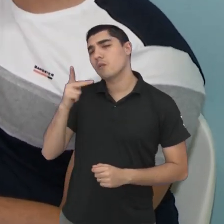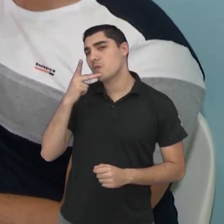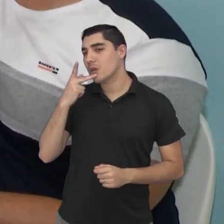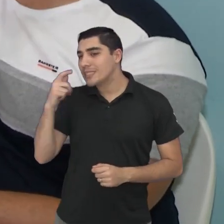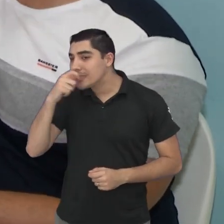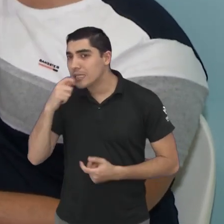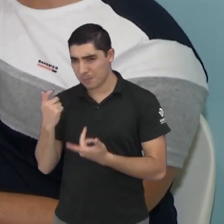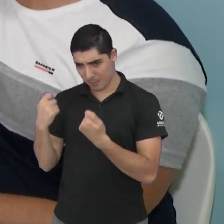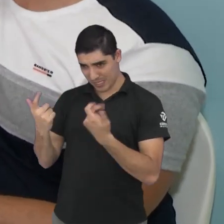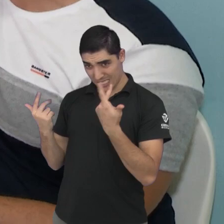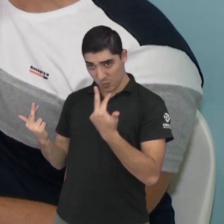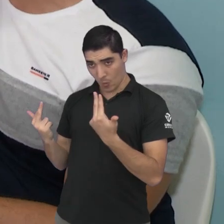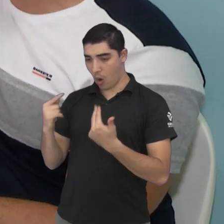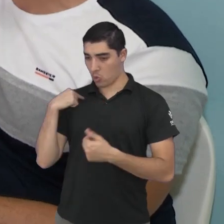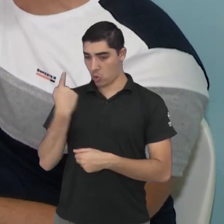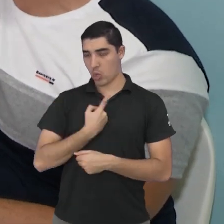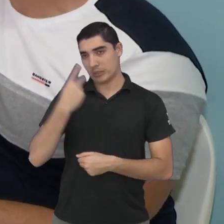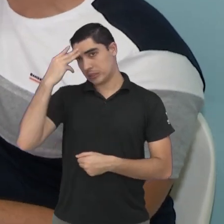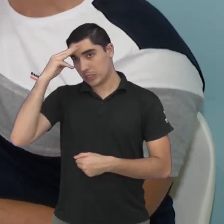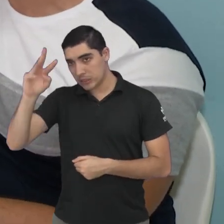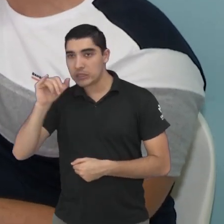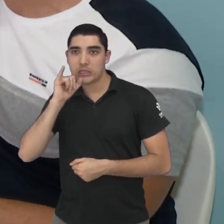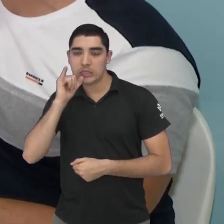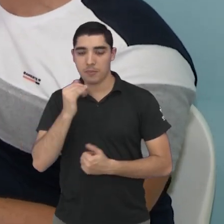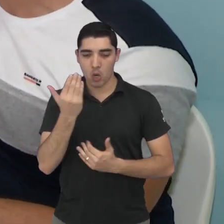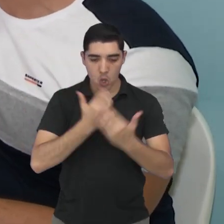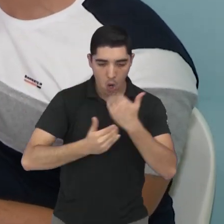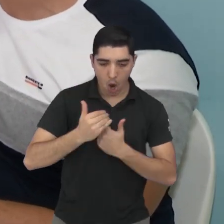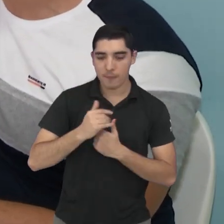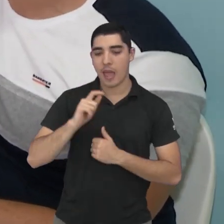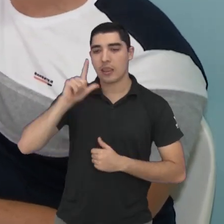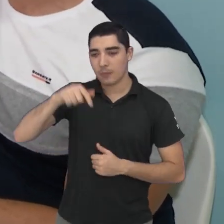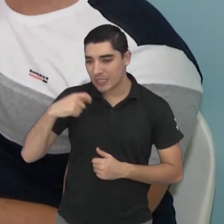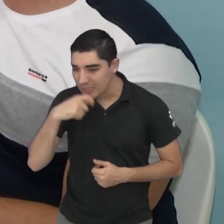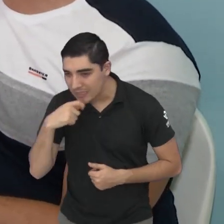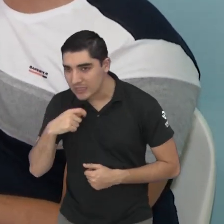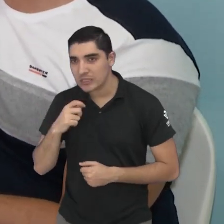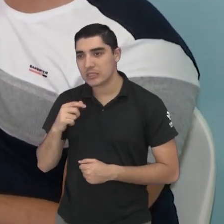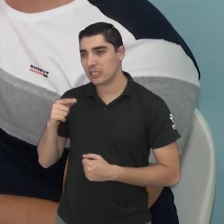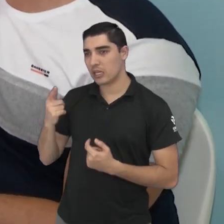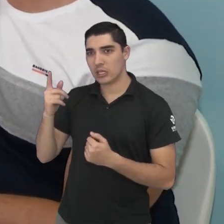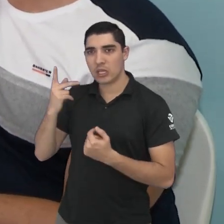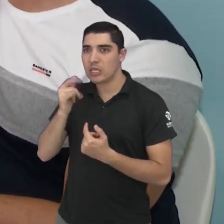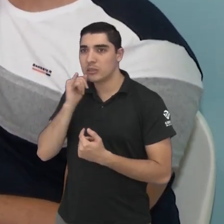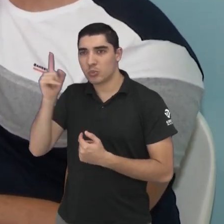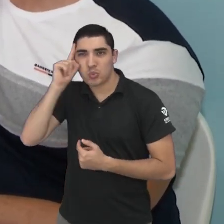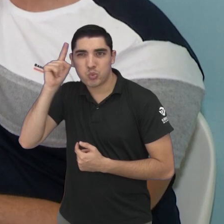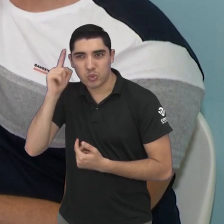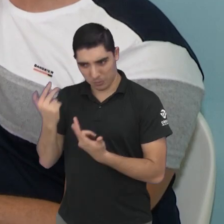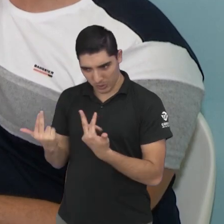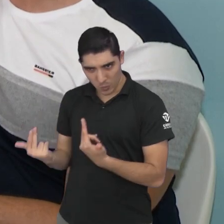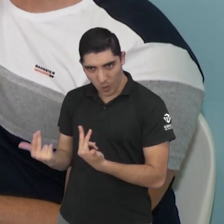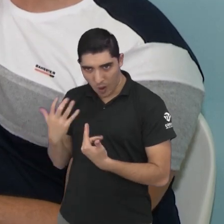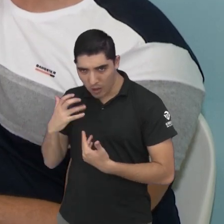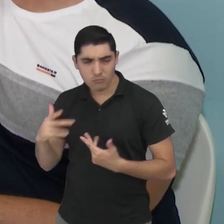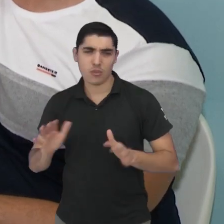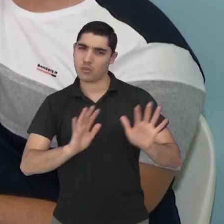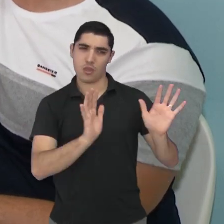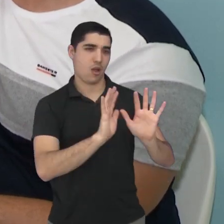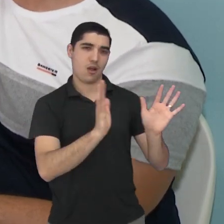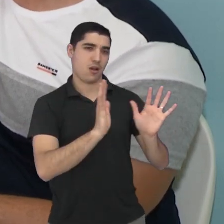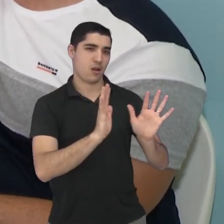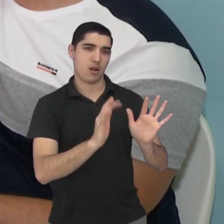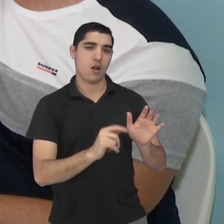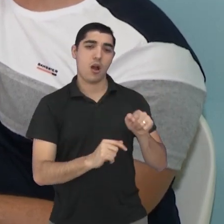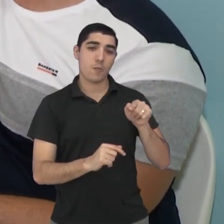igual pra gente? 3 vezes por dia, depois das refeições, todo dia? Não. A